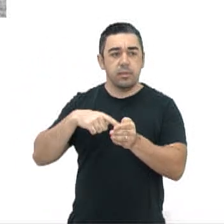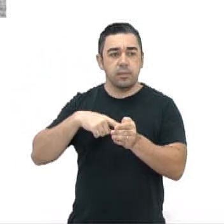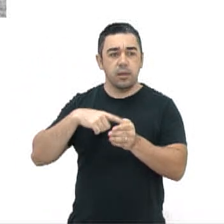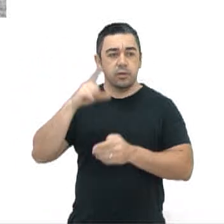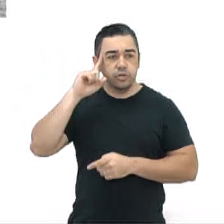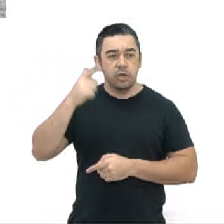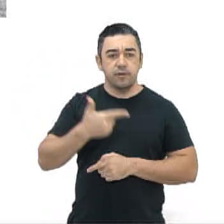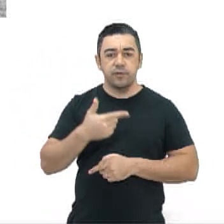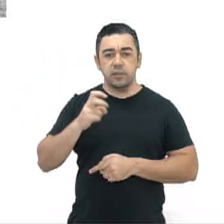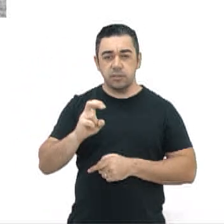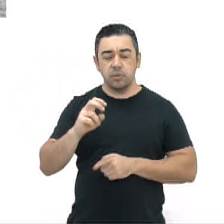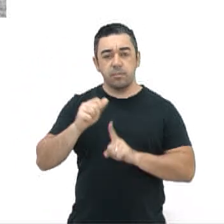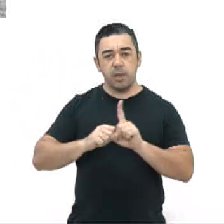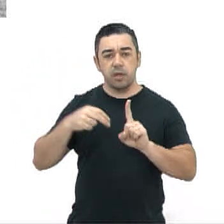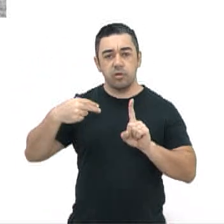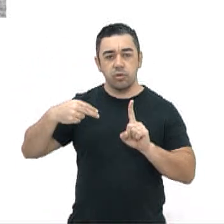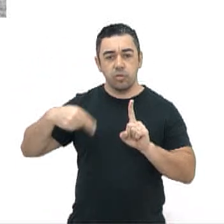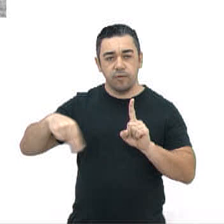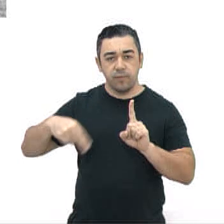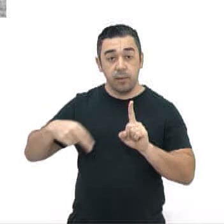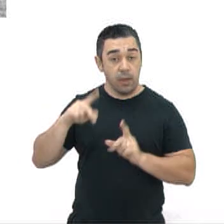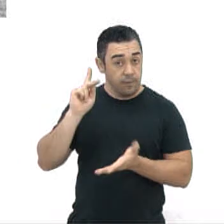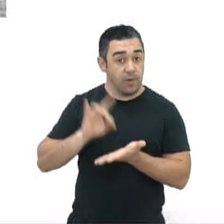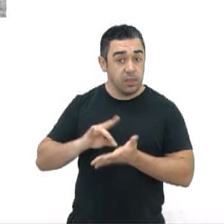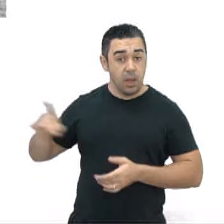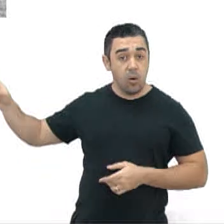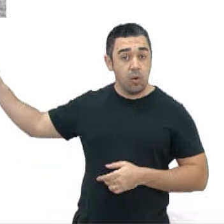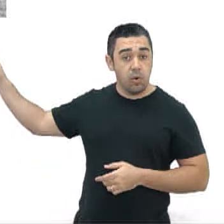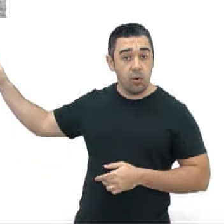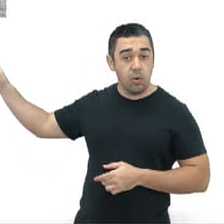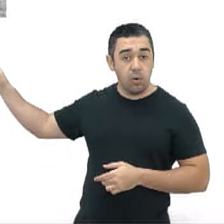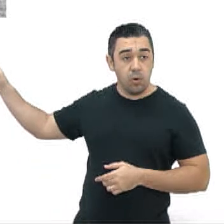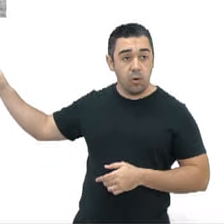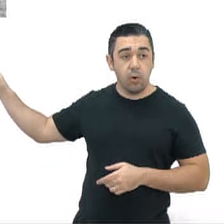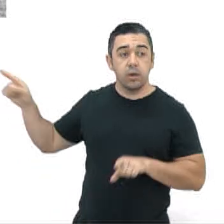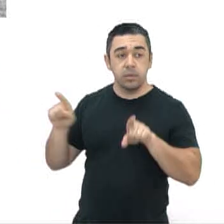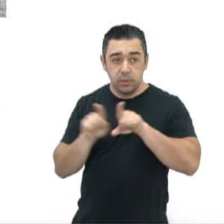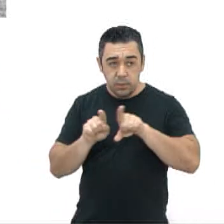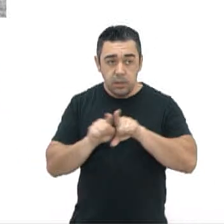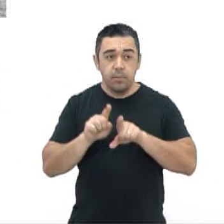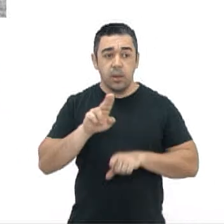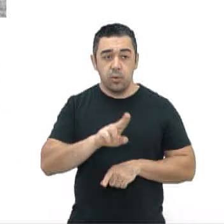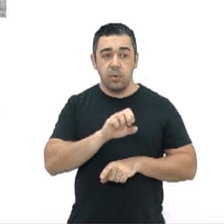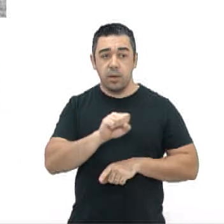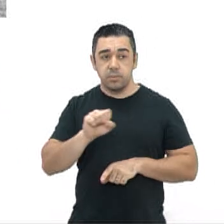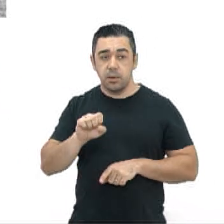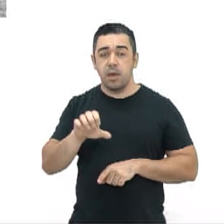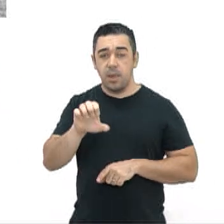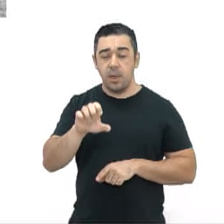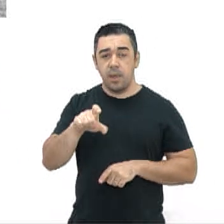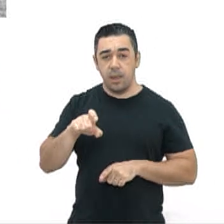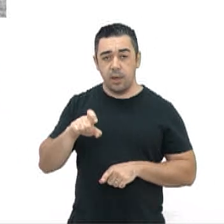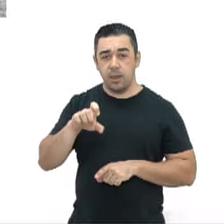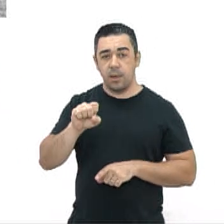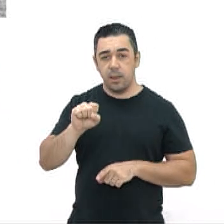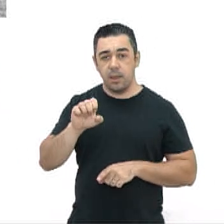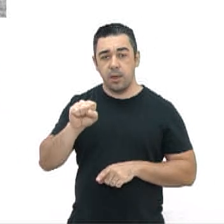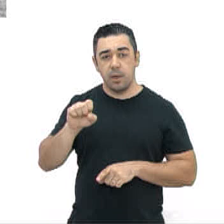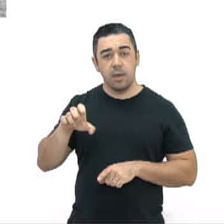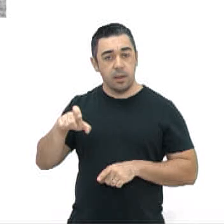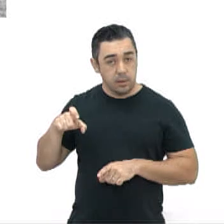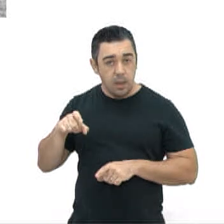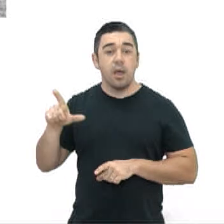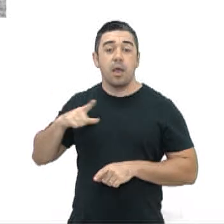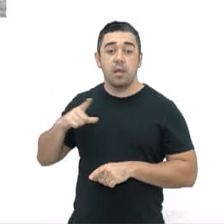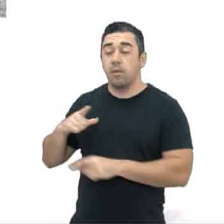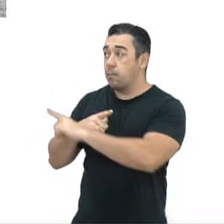25 de novembro de 44. É uma fotografia real, inclusive o Essex também sendo bombardeado, também uma imagem real, tirada